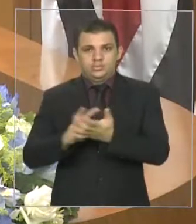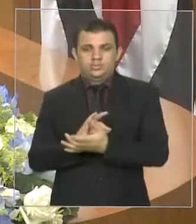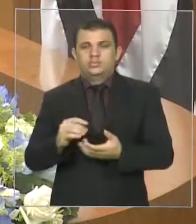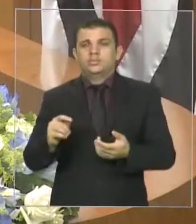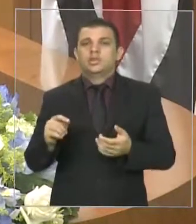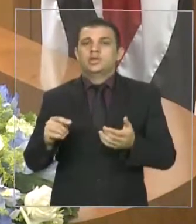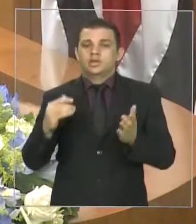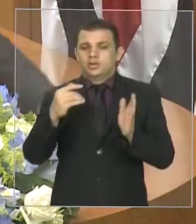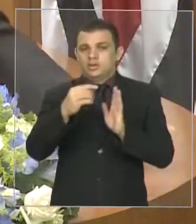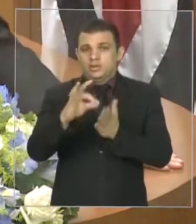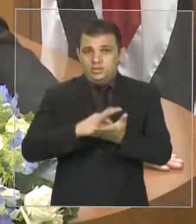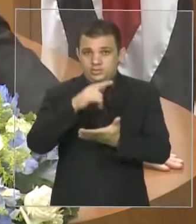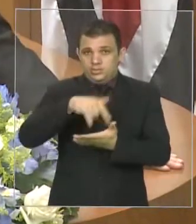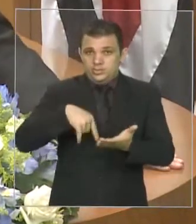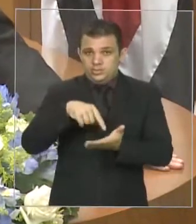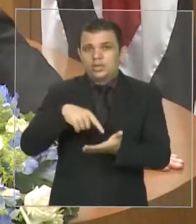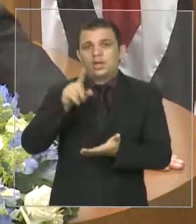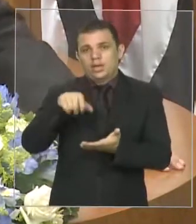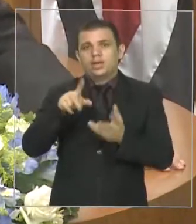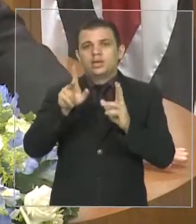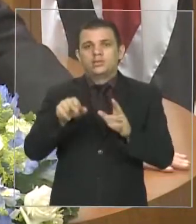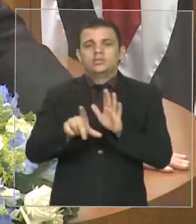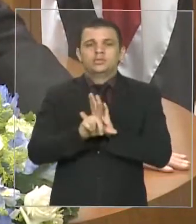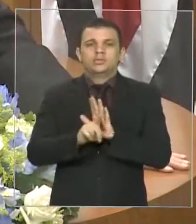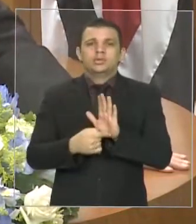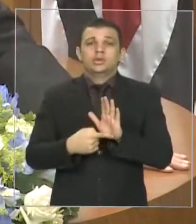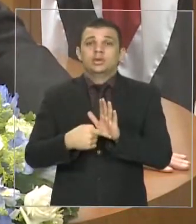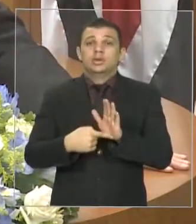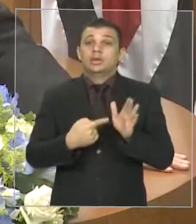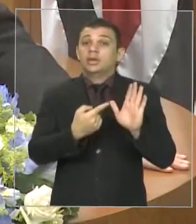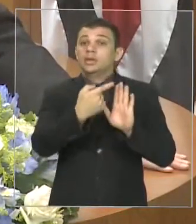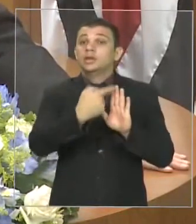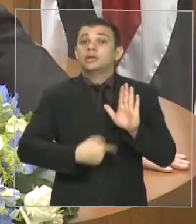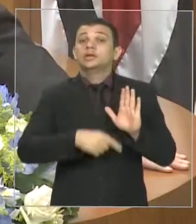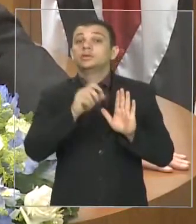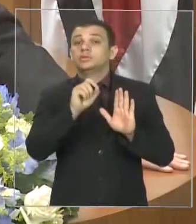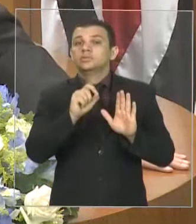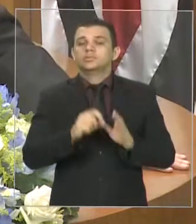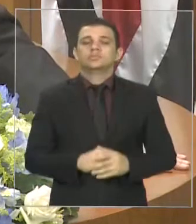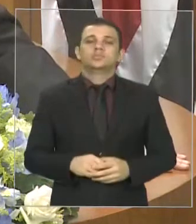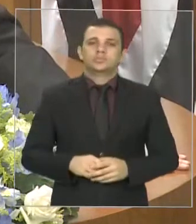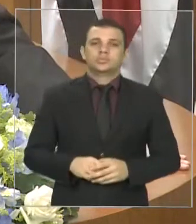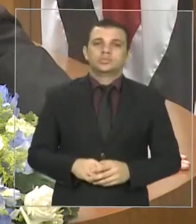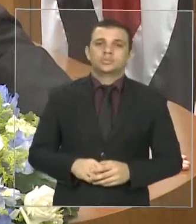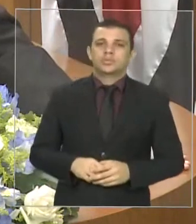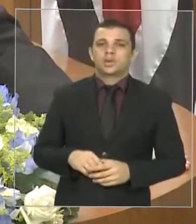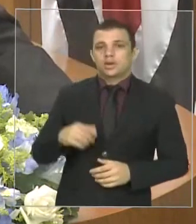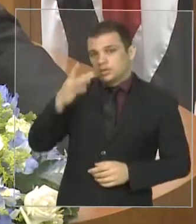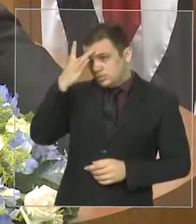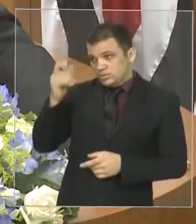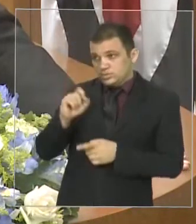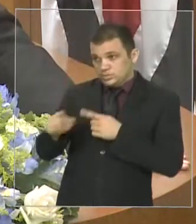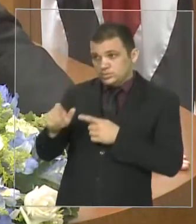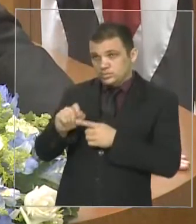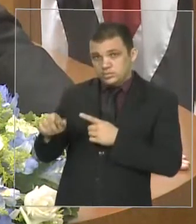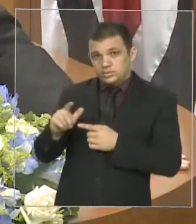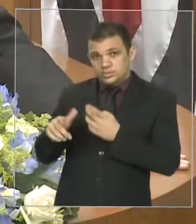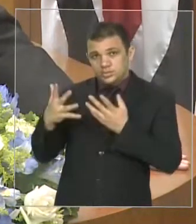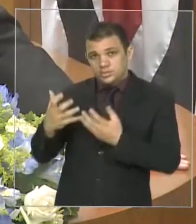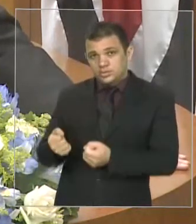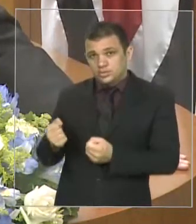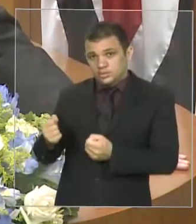seguinte, no item 6.1, o locatário reconhece receber o imóvel objeto desse contrato, no